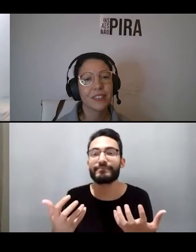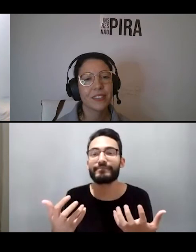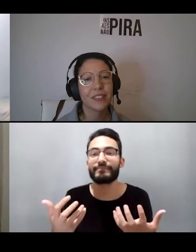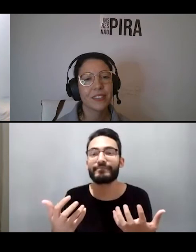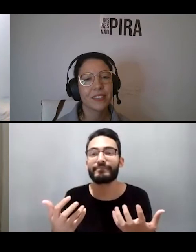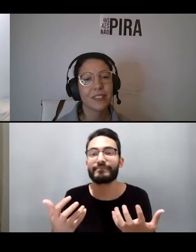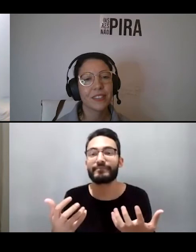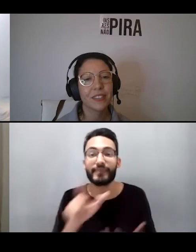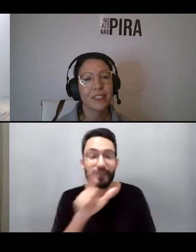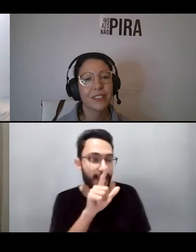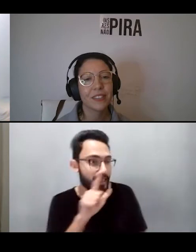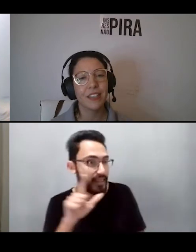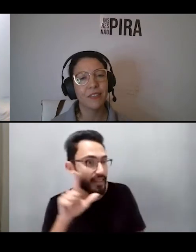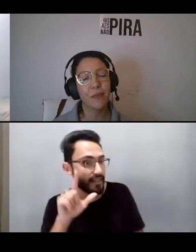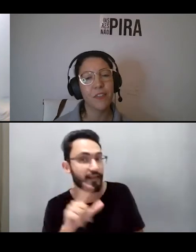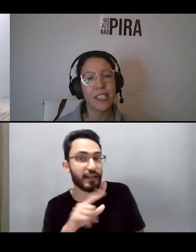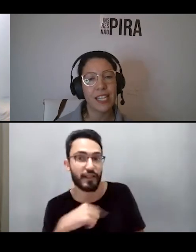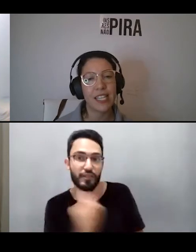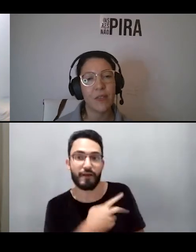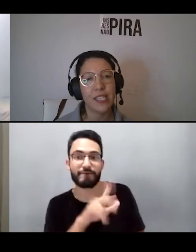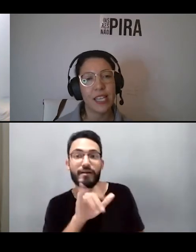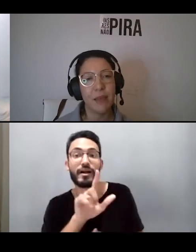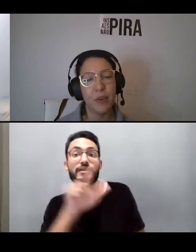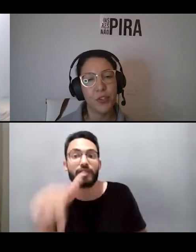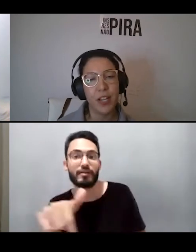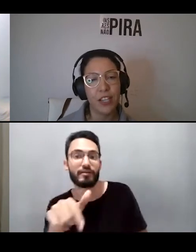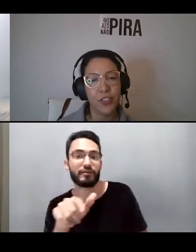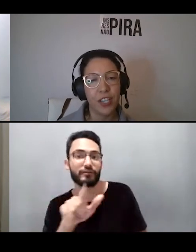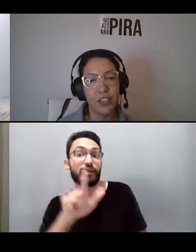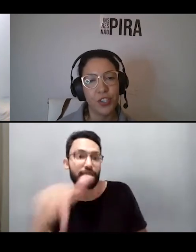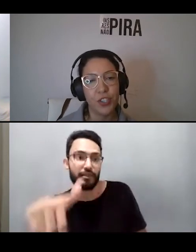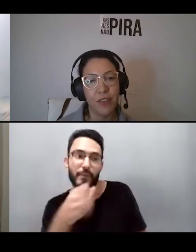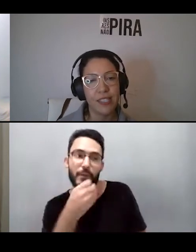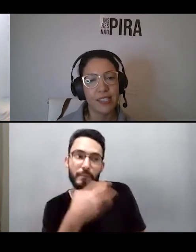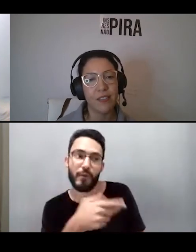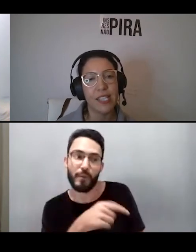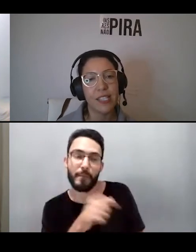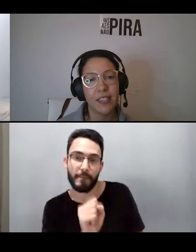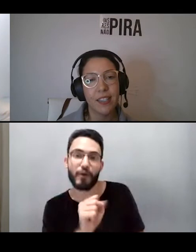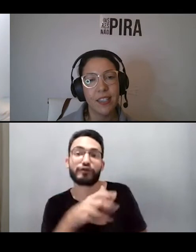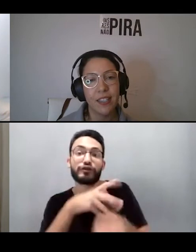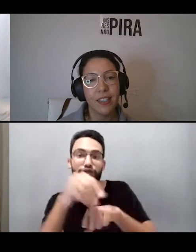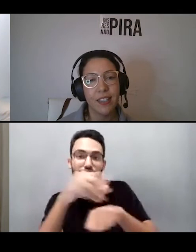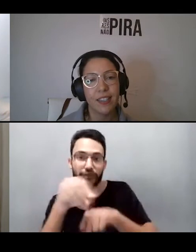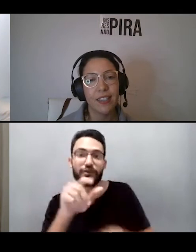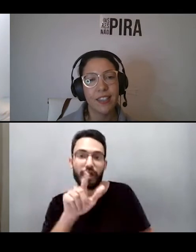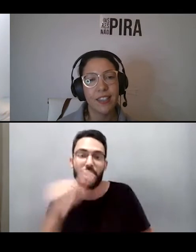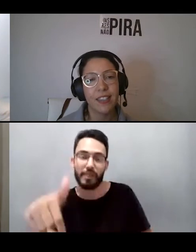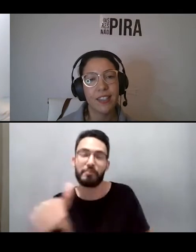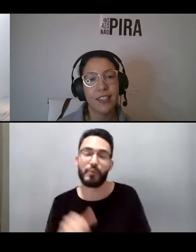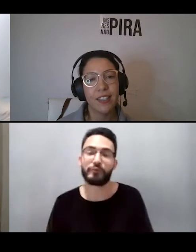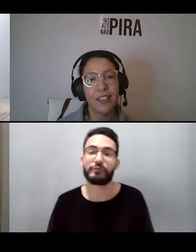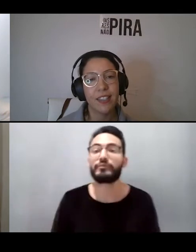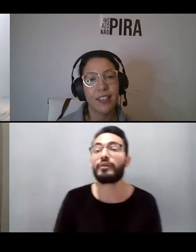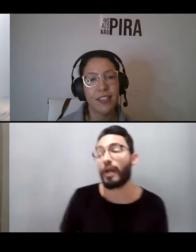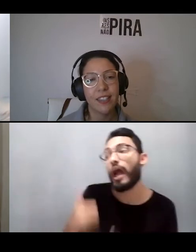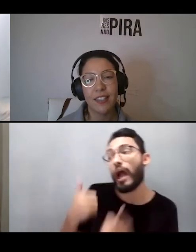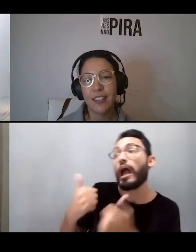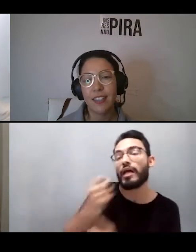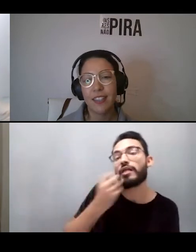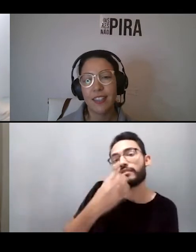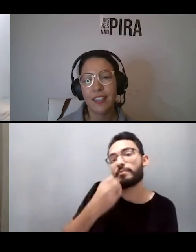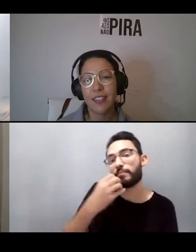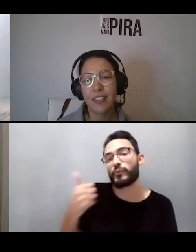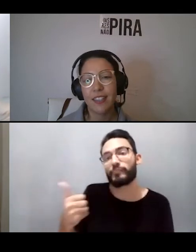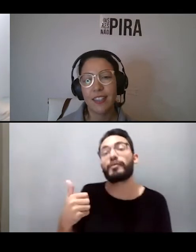A a gente gente vai vai fazer puxar na a sequência. mente. Vamos Tá fazer na bom. sequência aí. Pode falar a dica, a gente já faz na sequência. Fechou. Então,